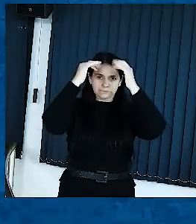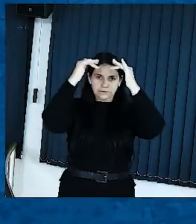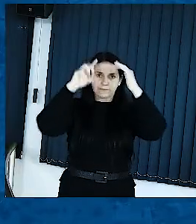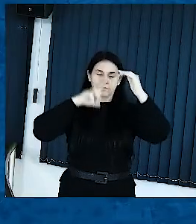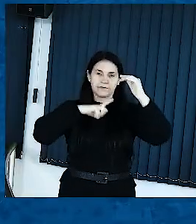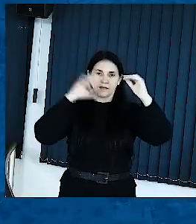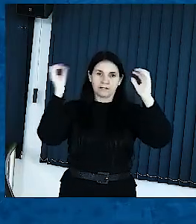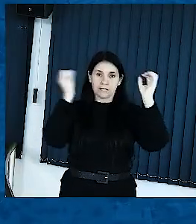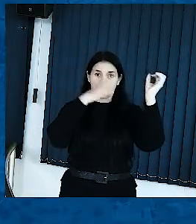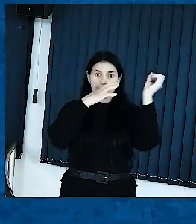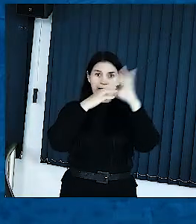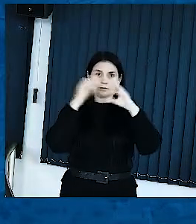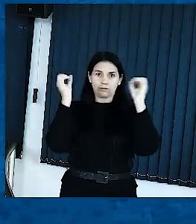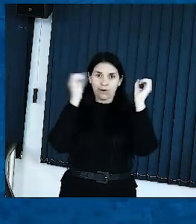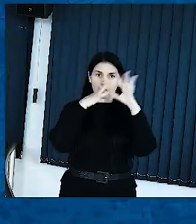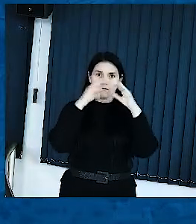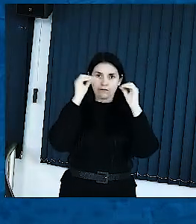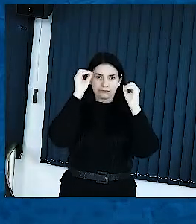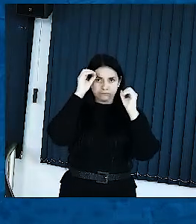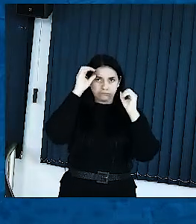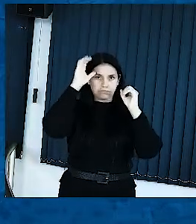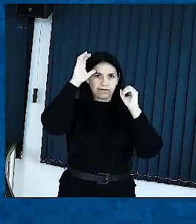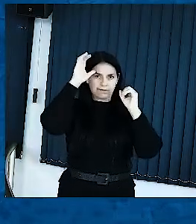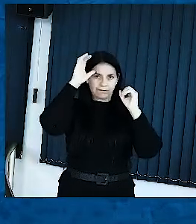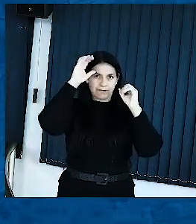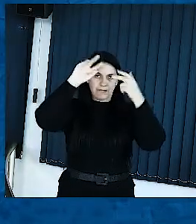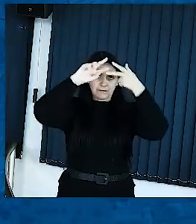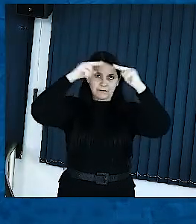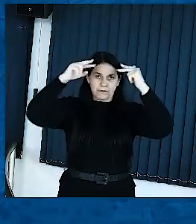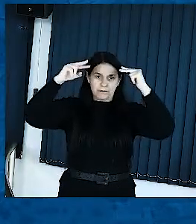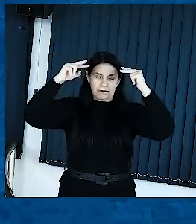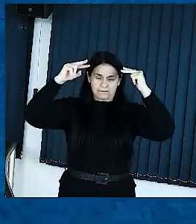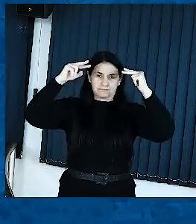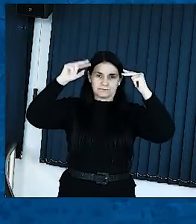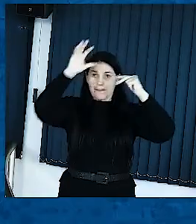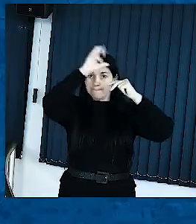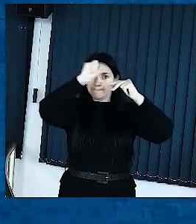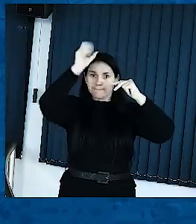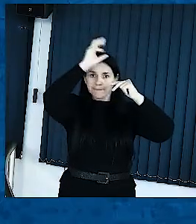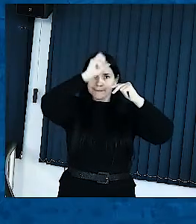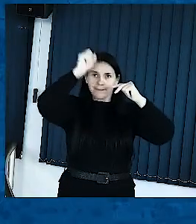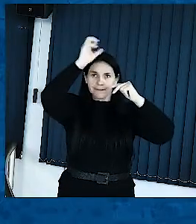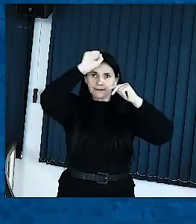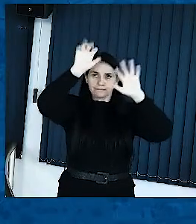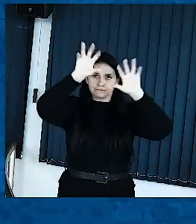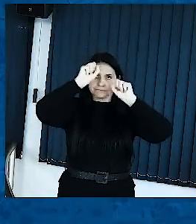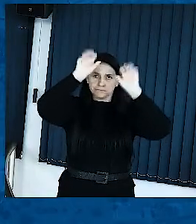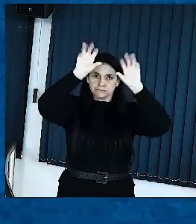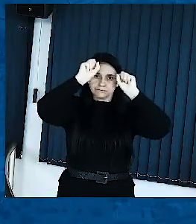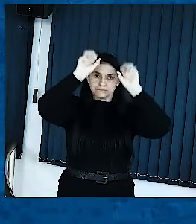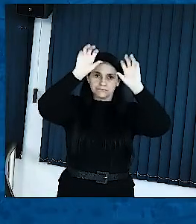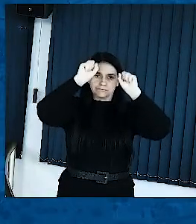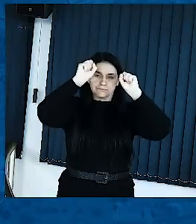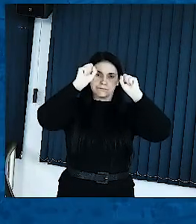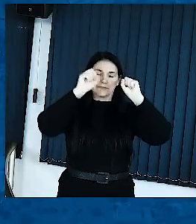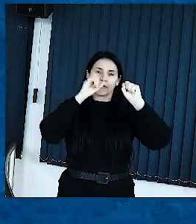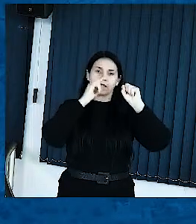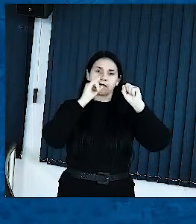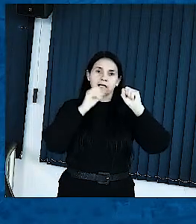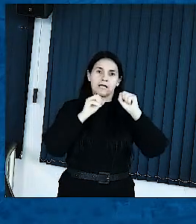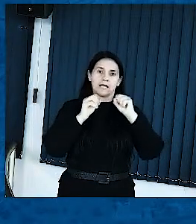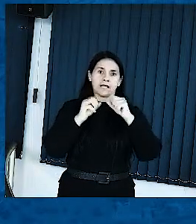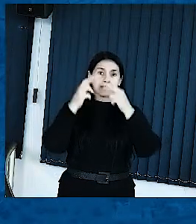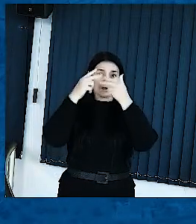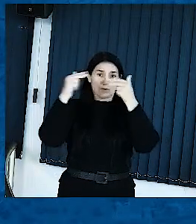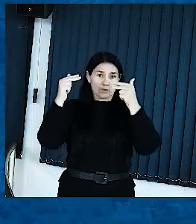comunicações, de formar novas vias para aprender, de destruir